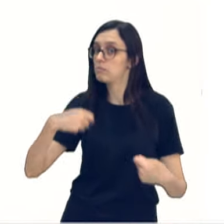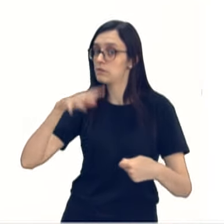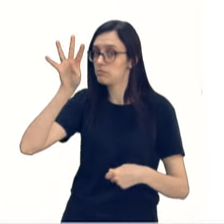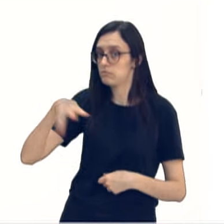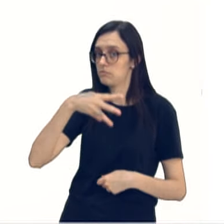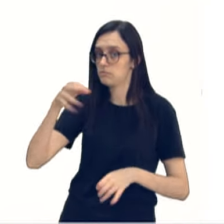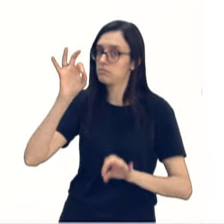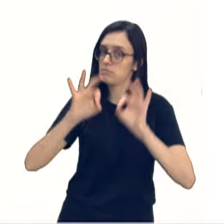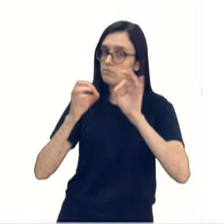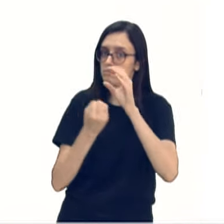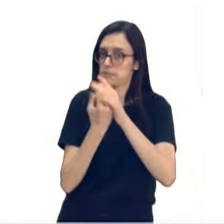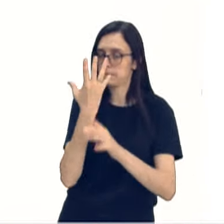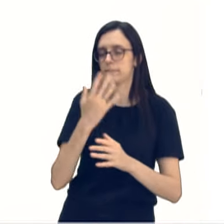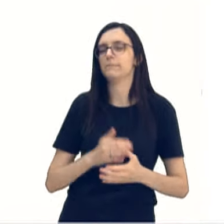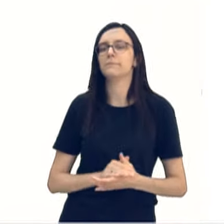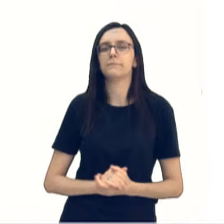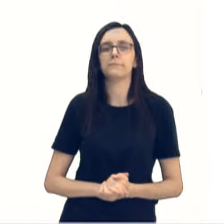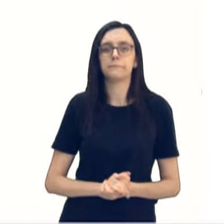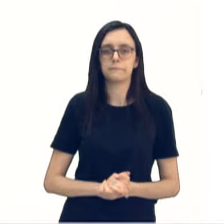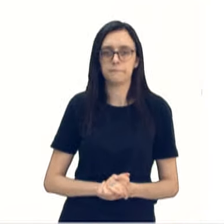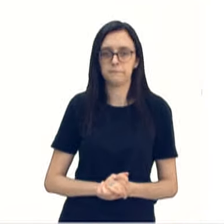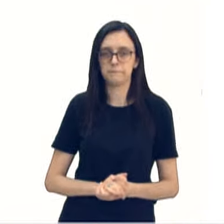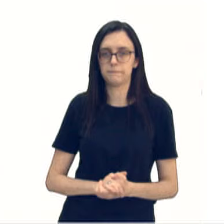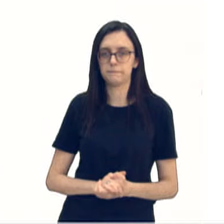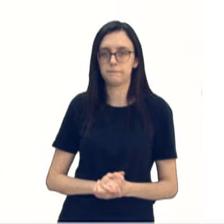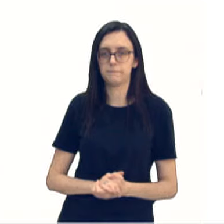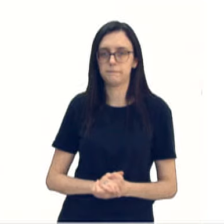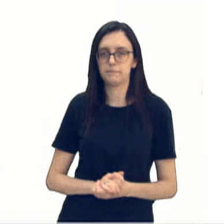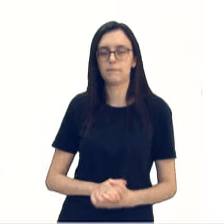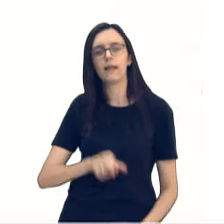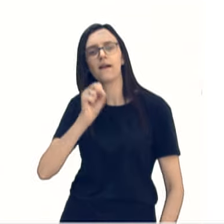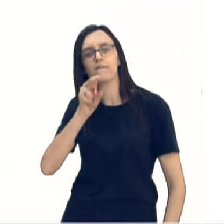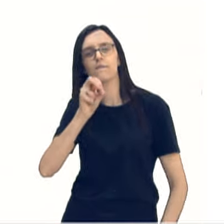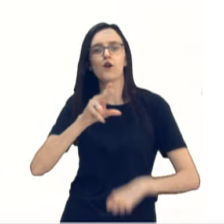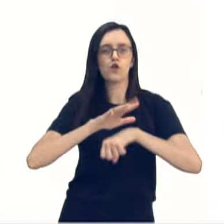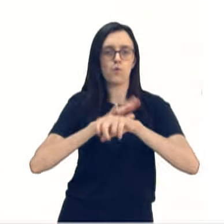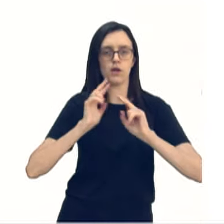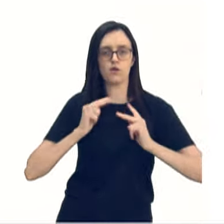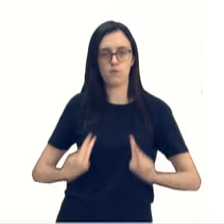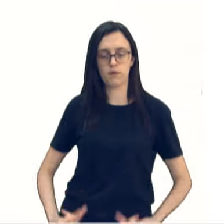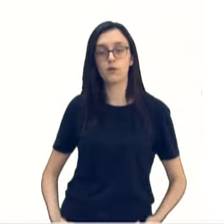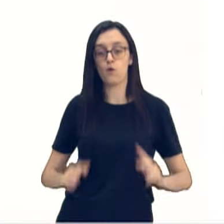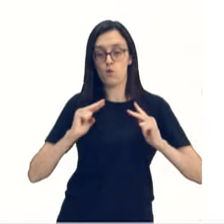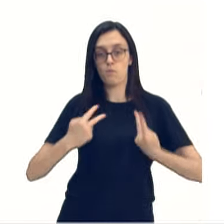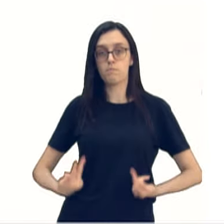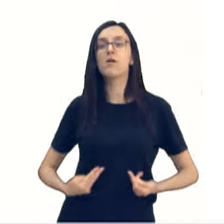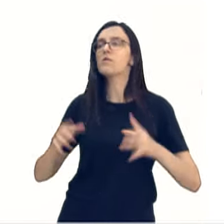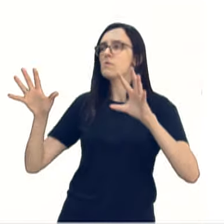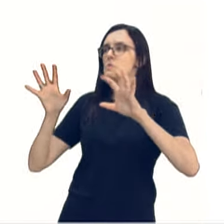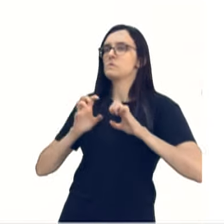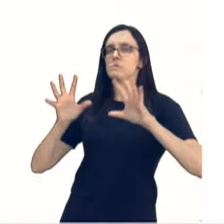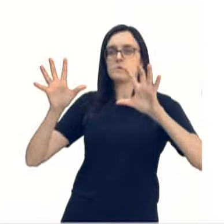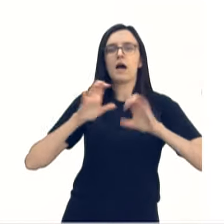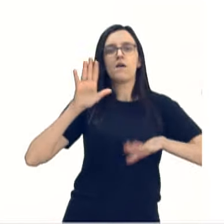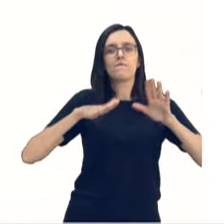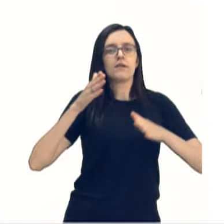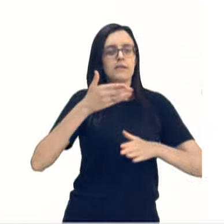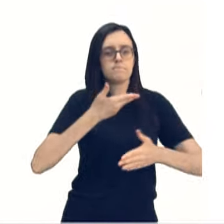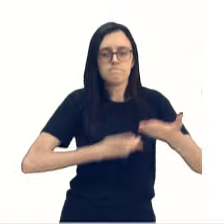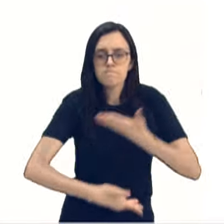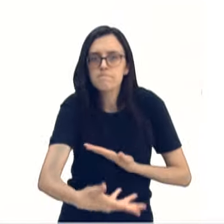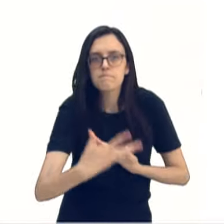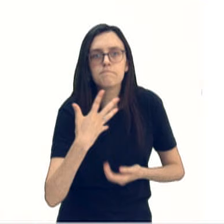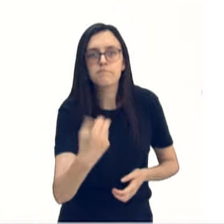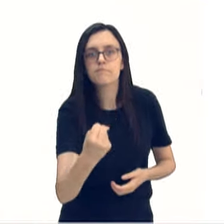aulas. Vamos lá. Vírus e doenças humanas. O humano é hospedeiro, às vezes compartilha com outros